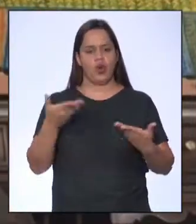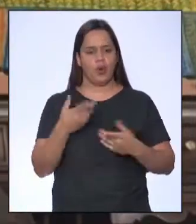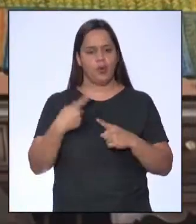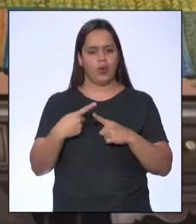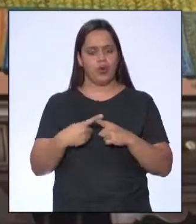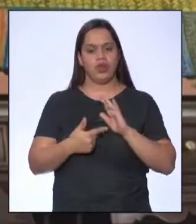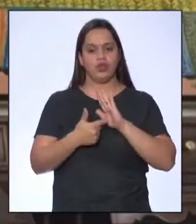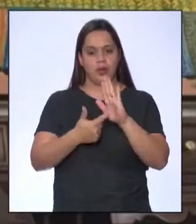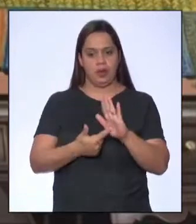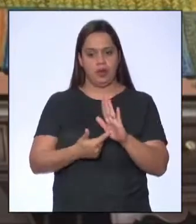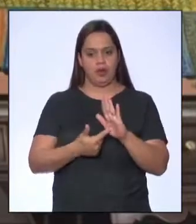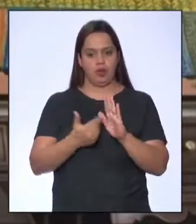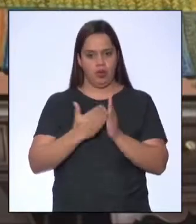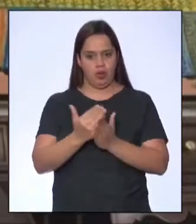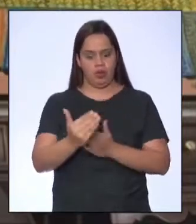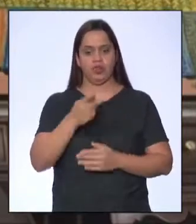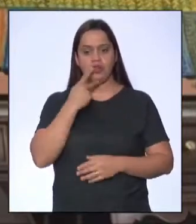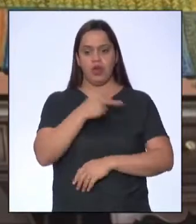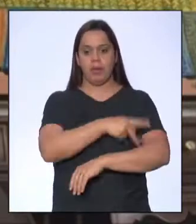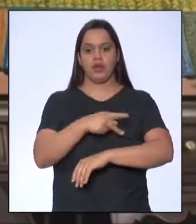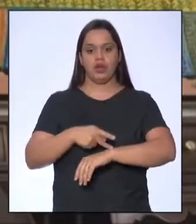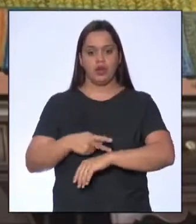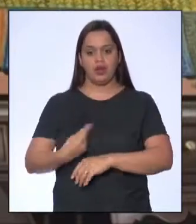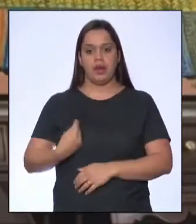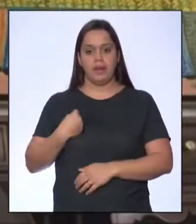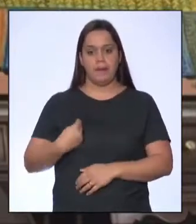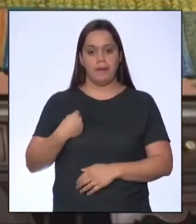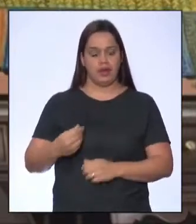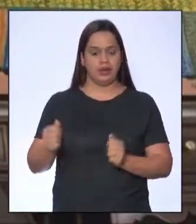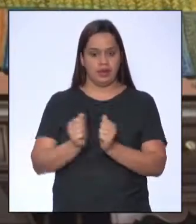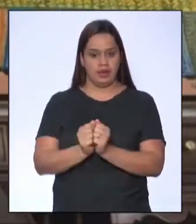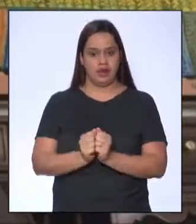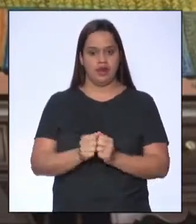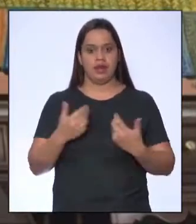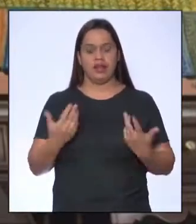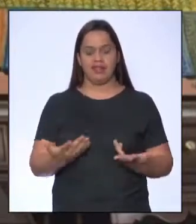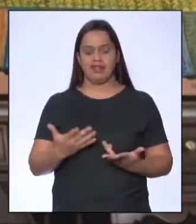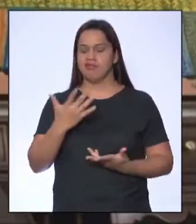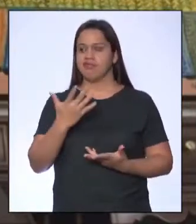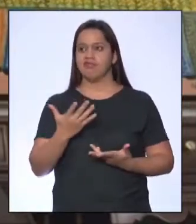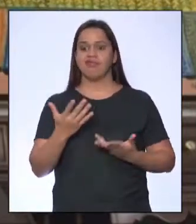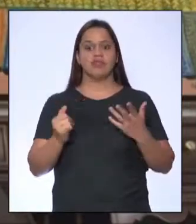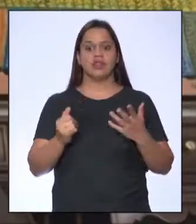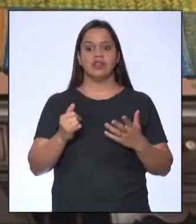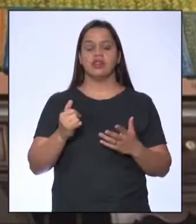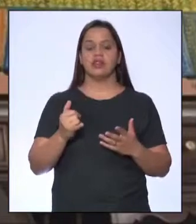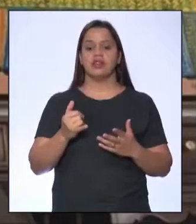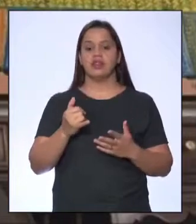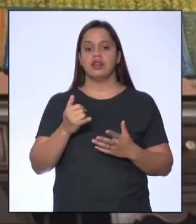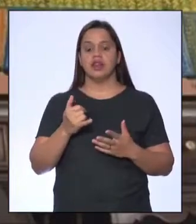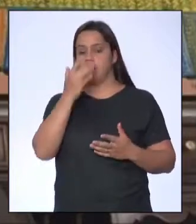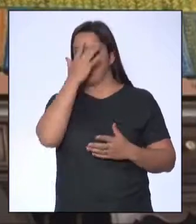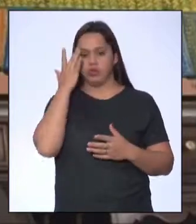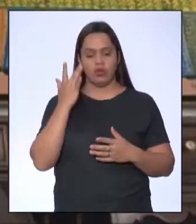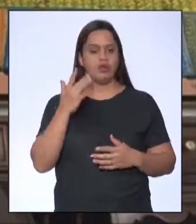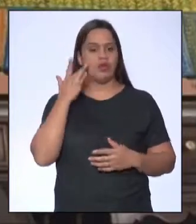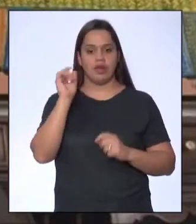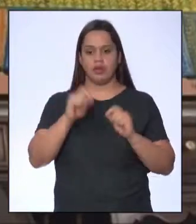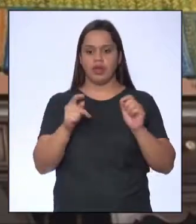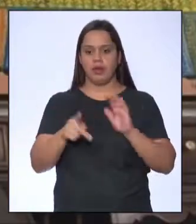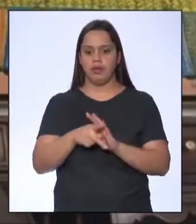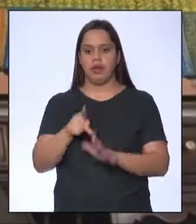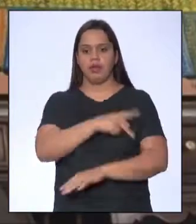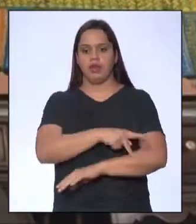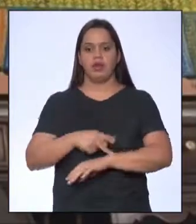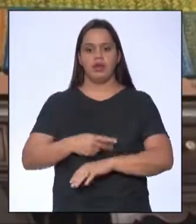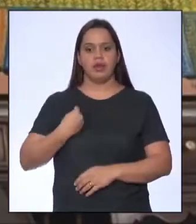sua apresentação sobre pedagogia da presença. Sim. E, às vezes, quem não está muito por dentro do que é essa pedagogia da